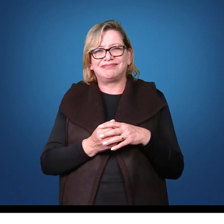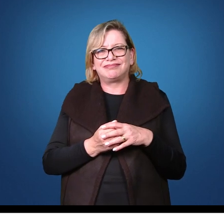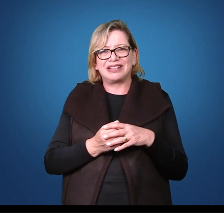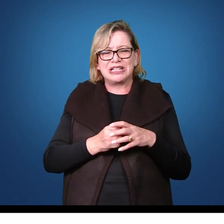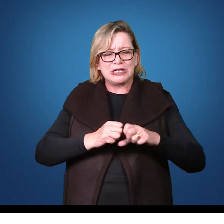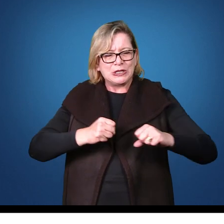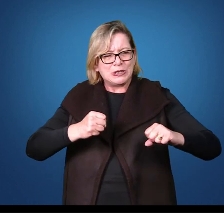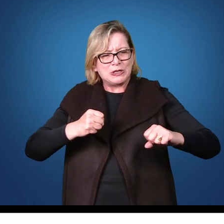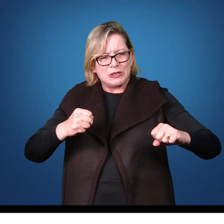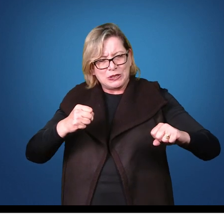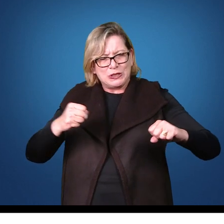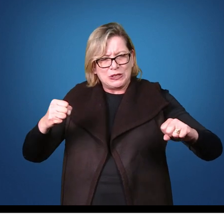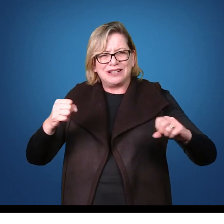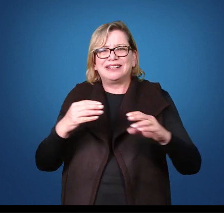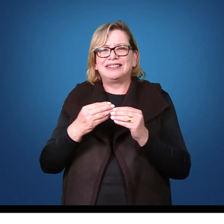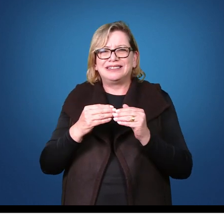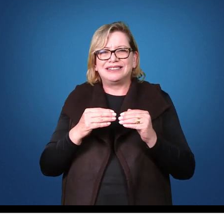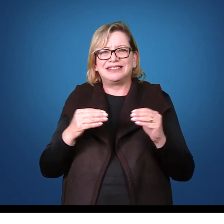Estiquem.